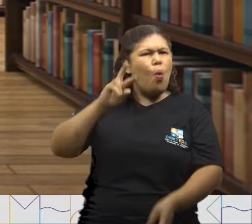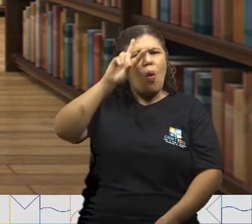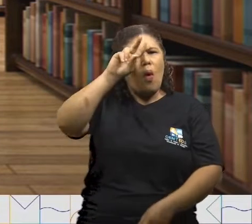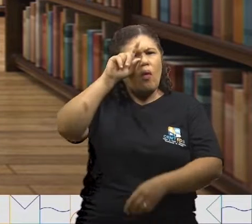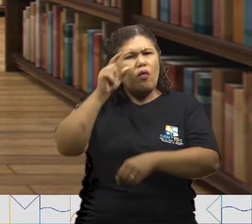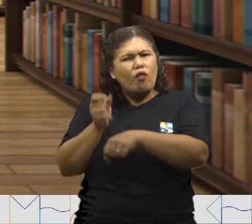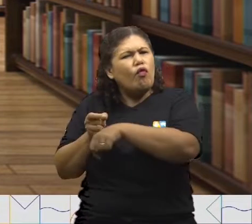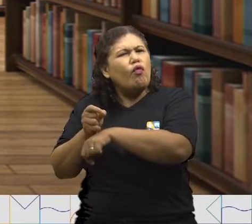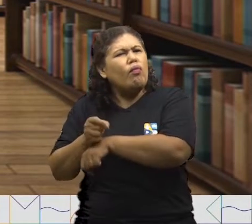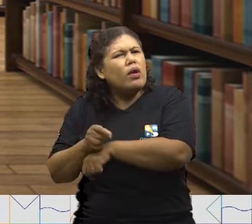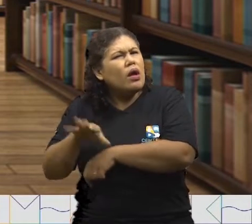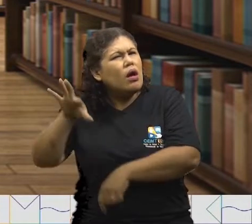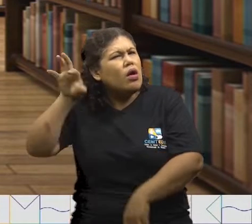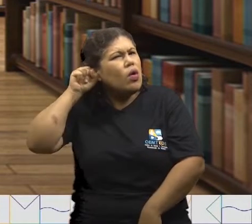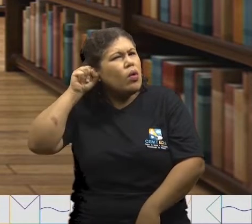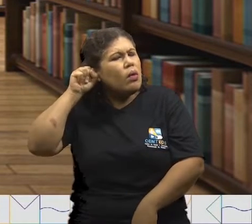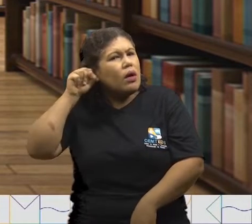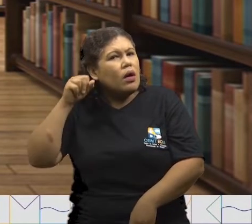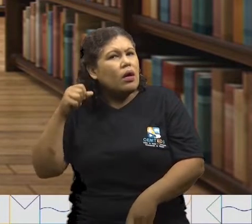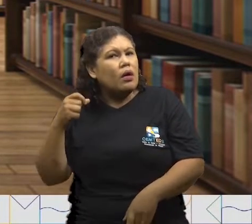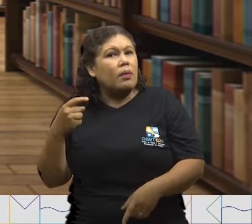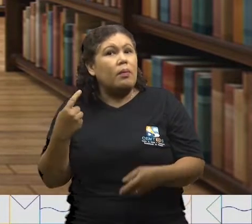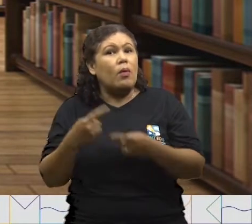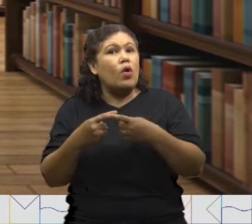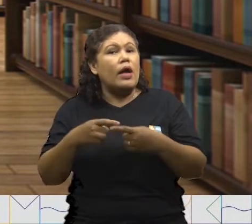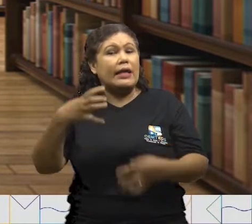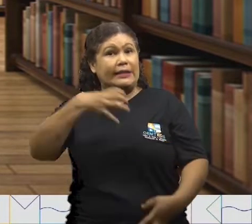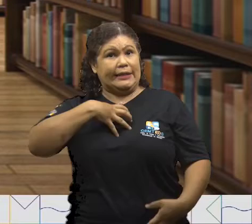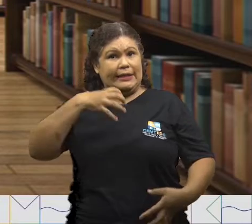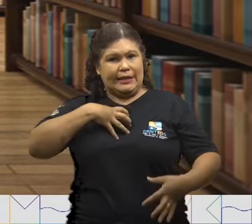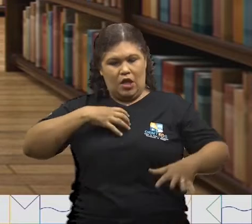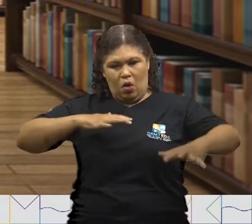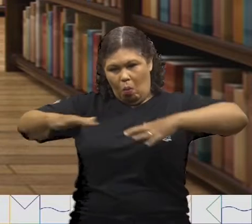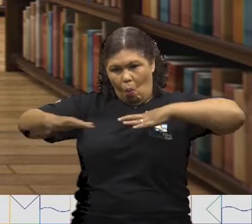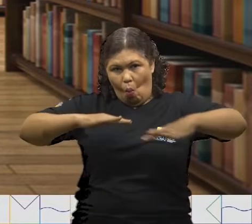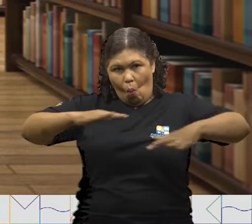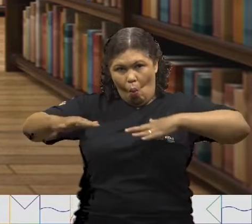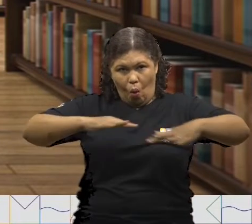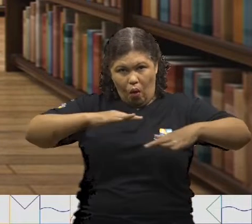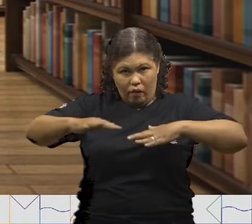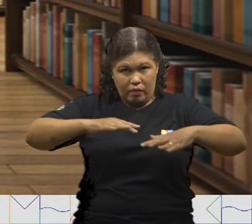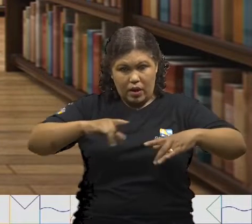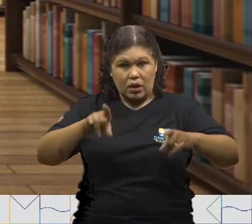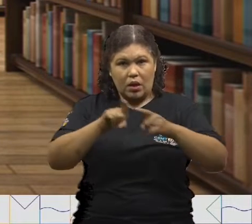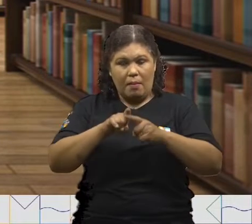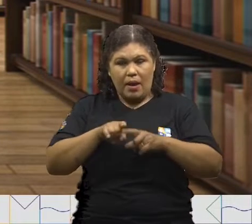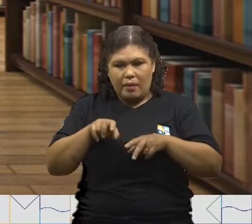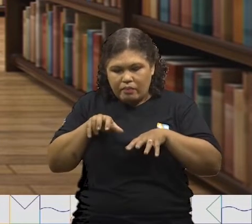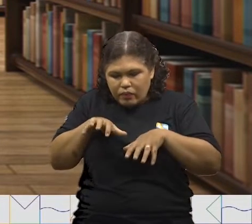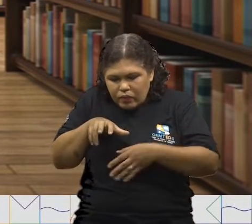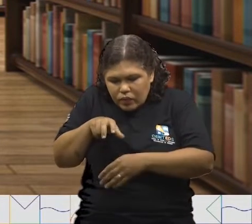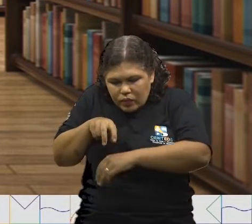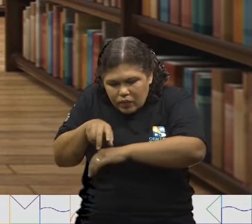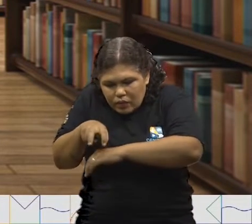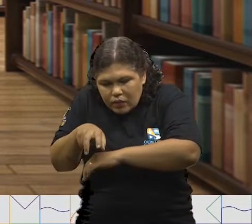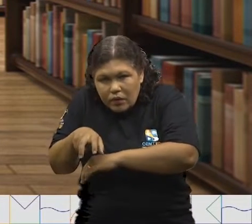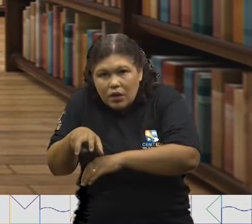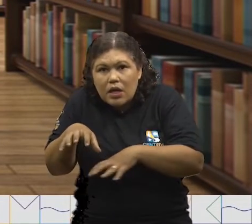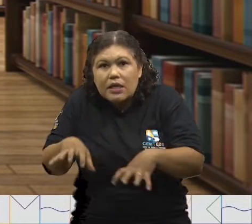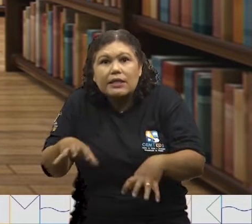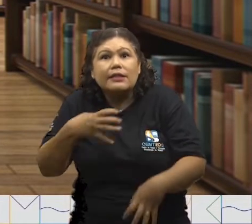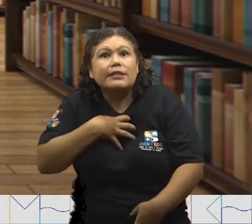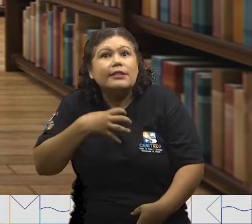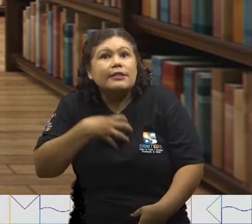ouvem? Elas ouvem por meio de movimentos no chão, através de seus pés e